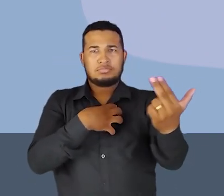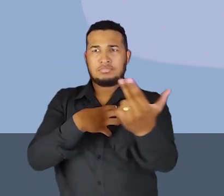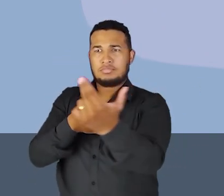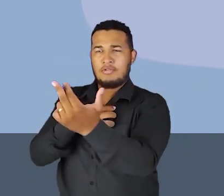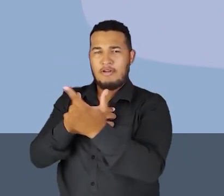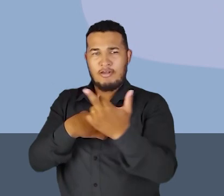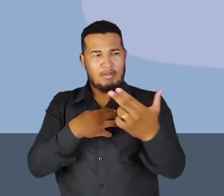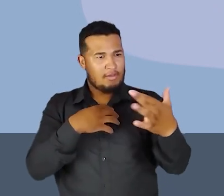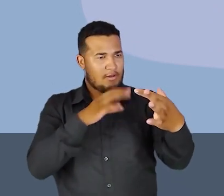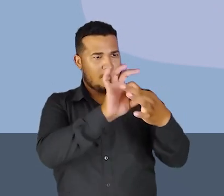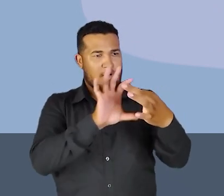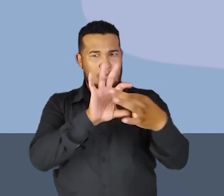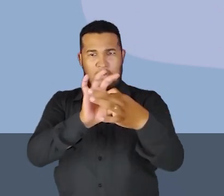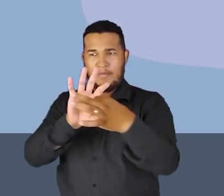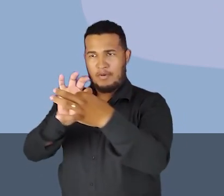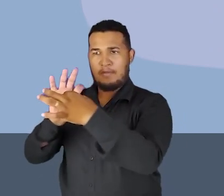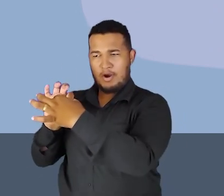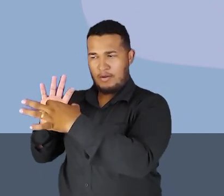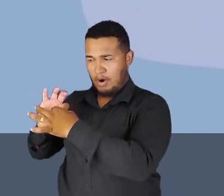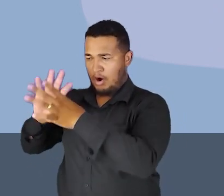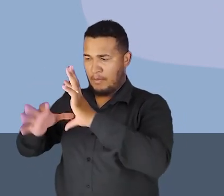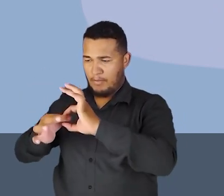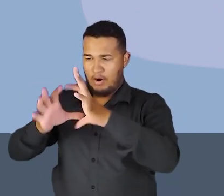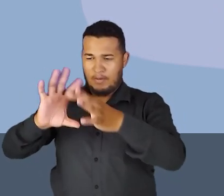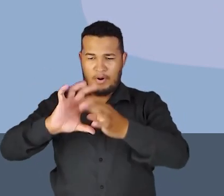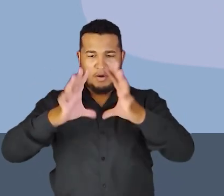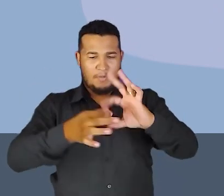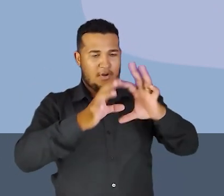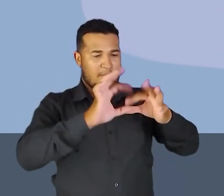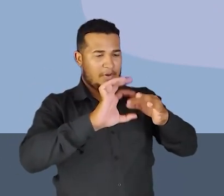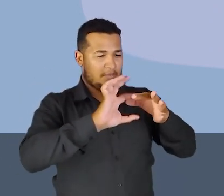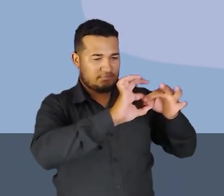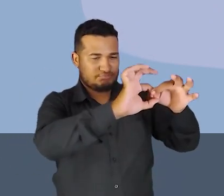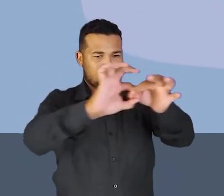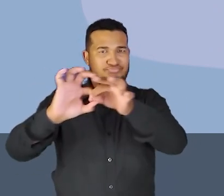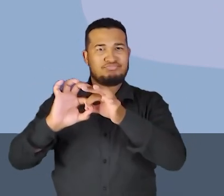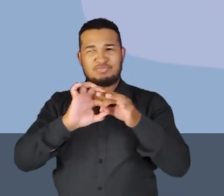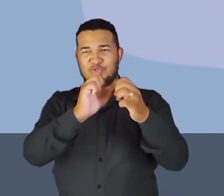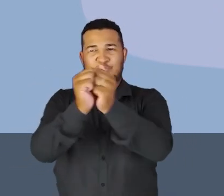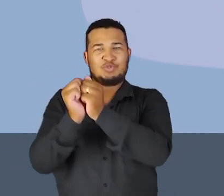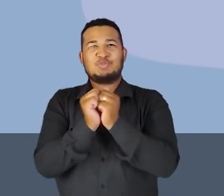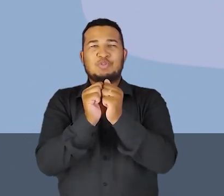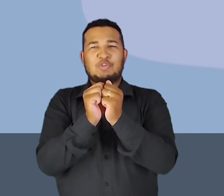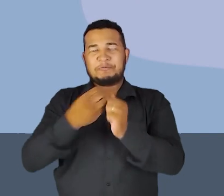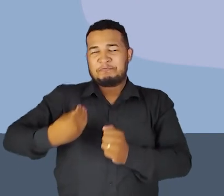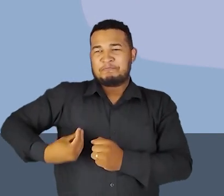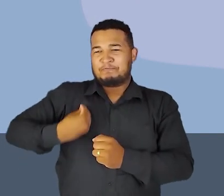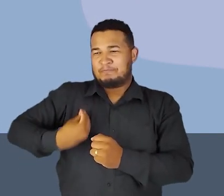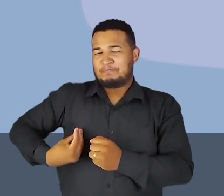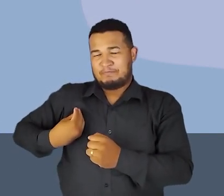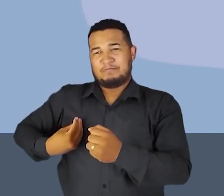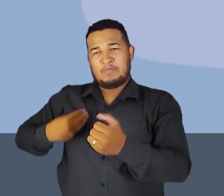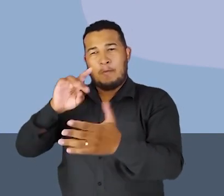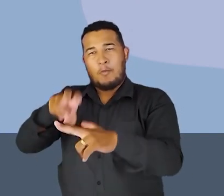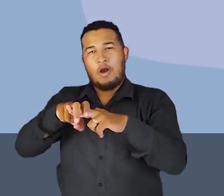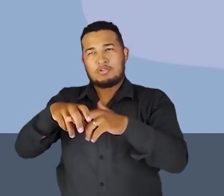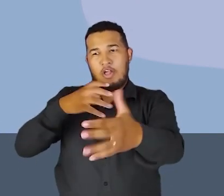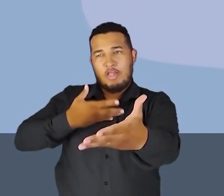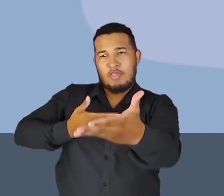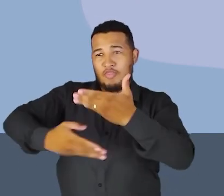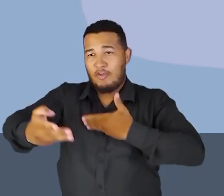uma corrente, elos complexos sobre o abismo, a existência tecida nas